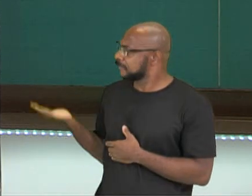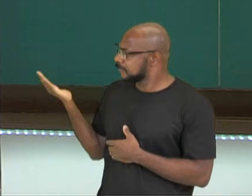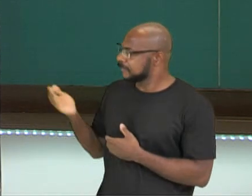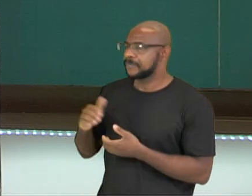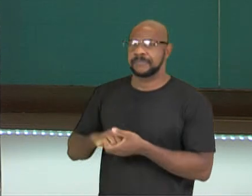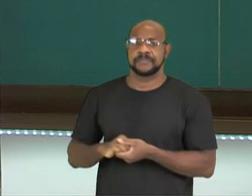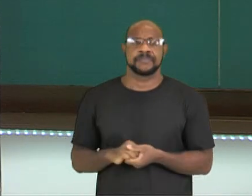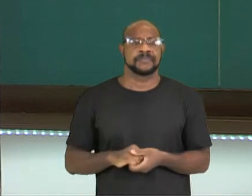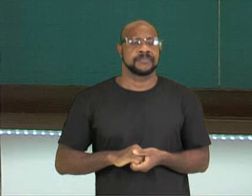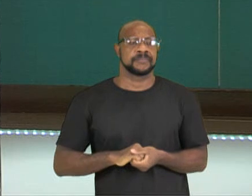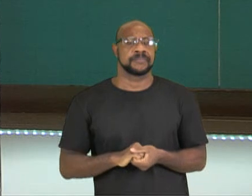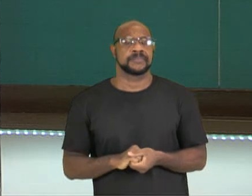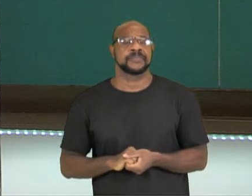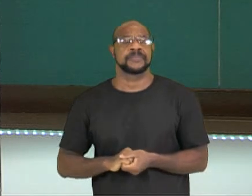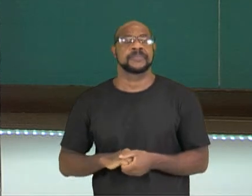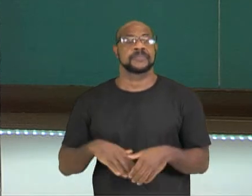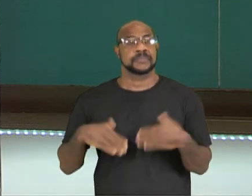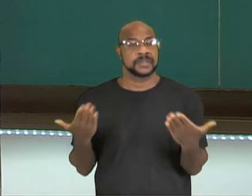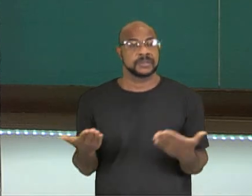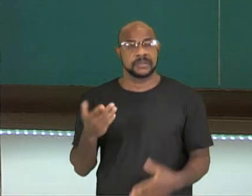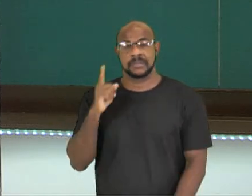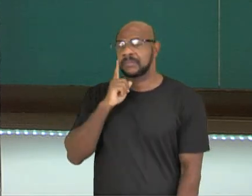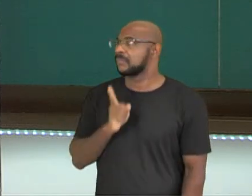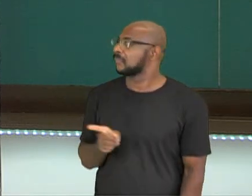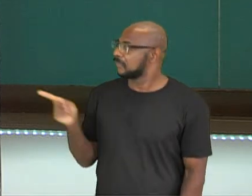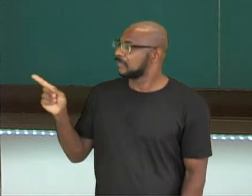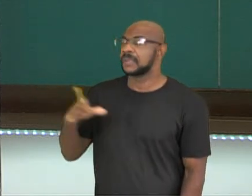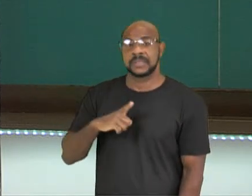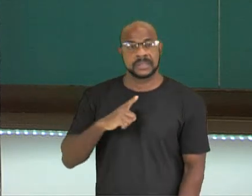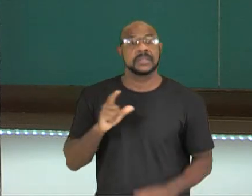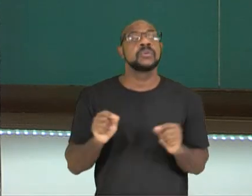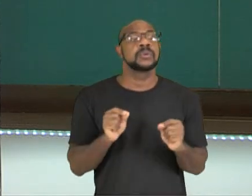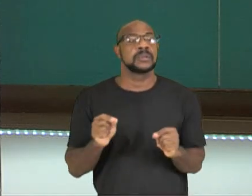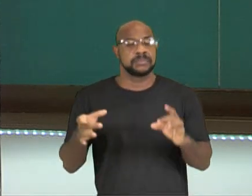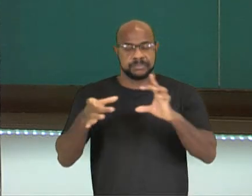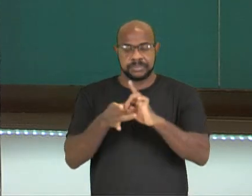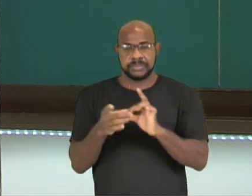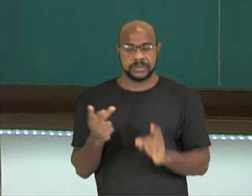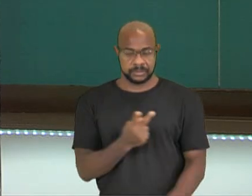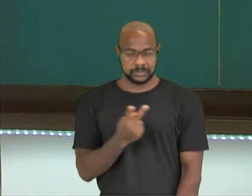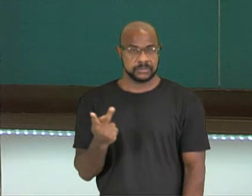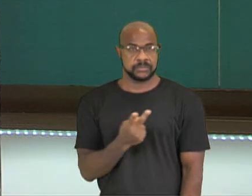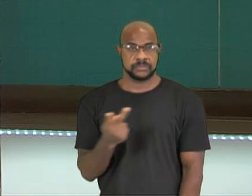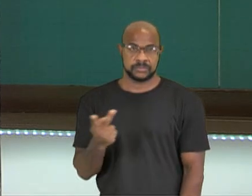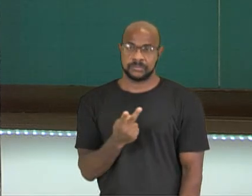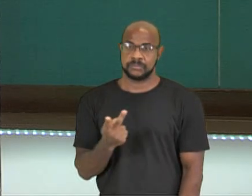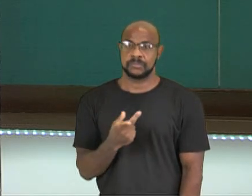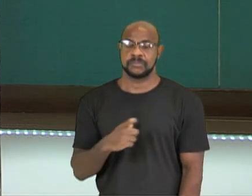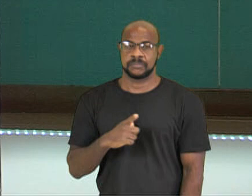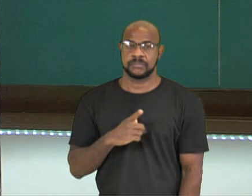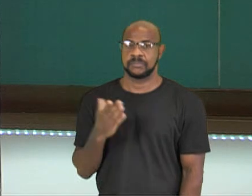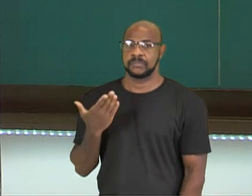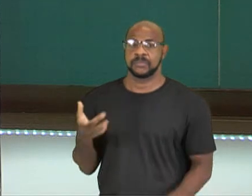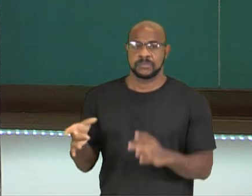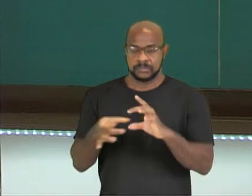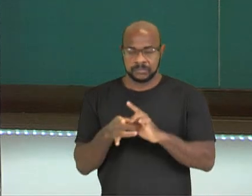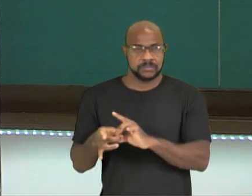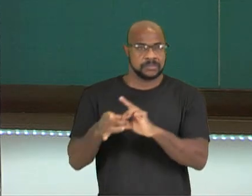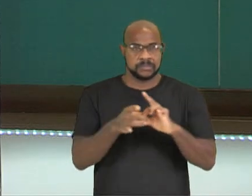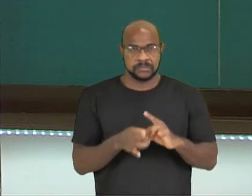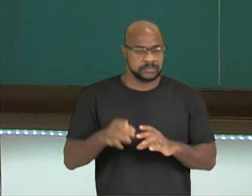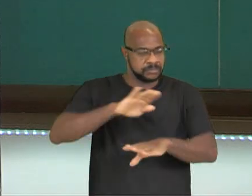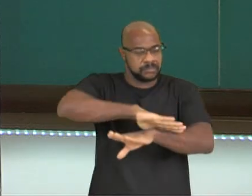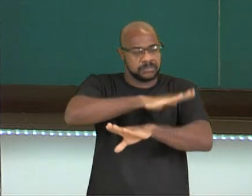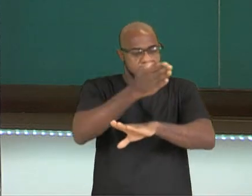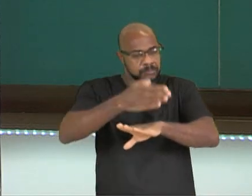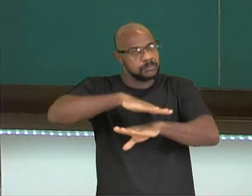os maiores, os principais. E entre eles ali nós vamos ter essas duas formas ali, os conjuntos de serras